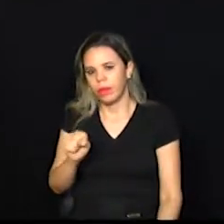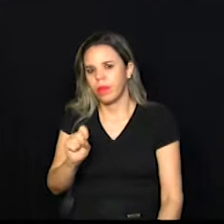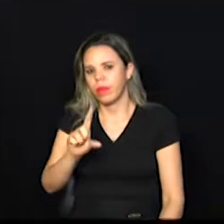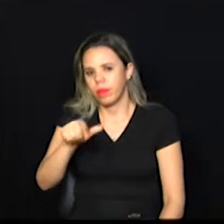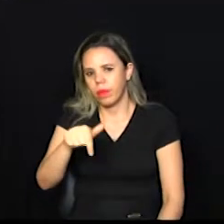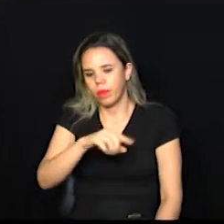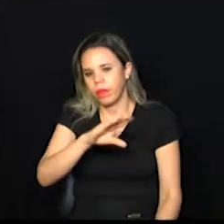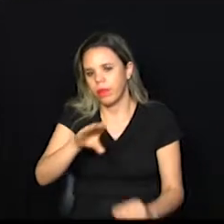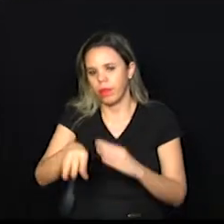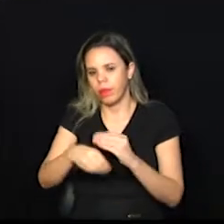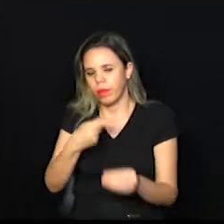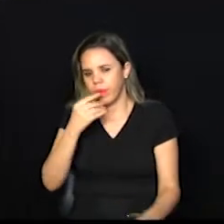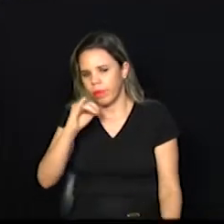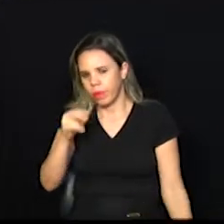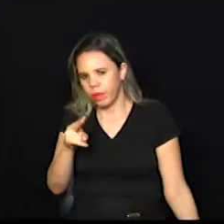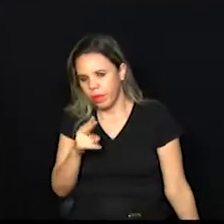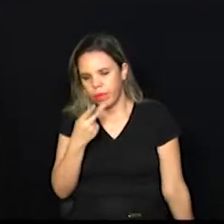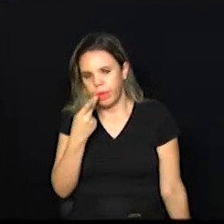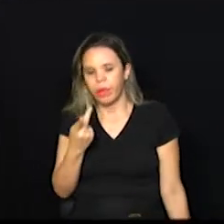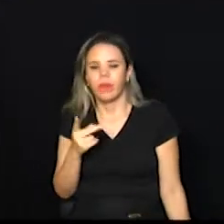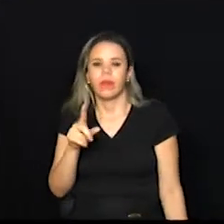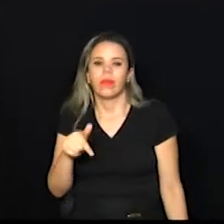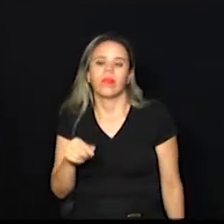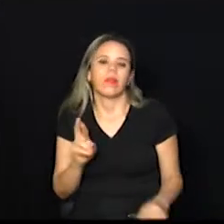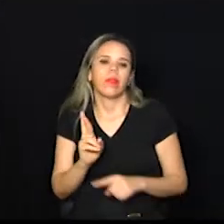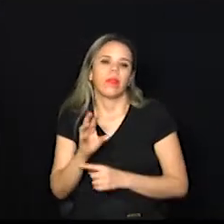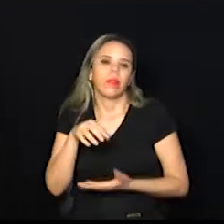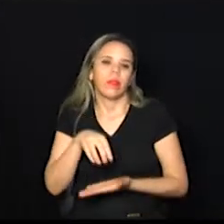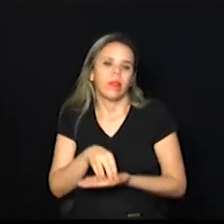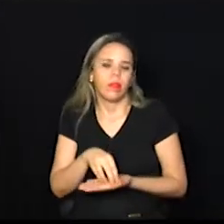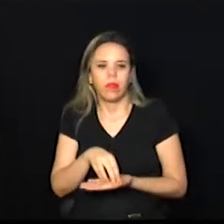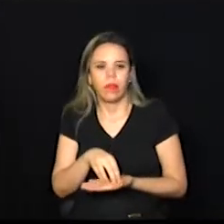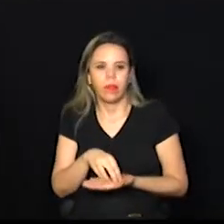Ju? O CREA é o Centro de Referência